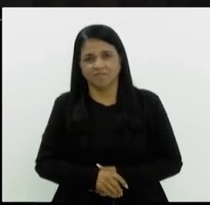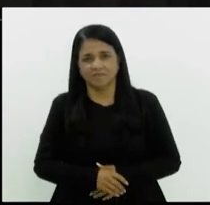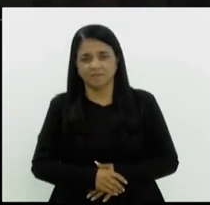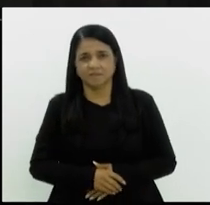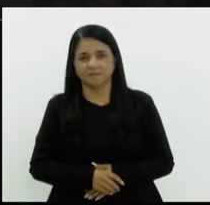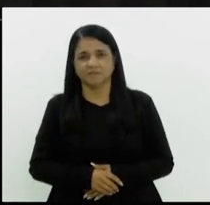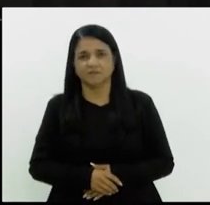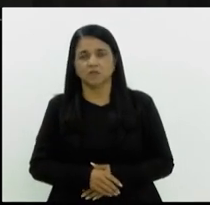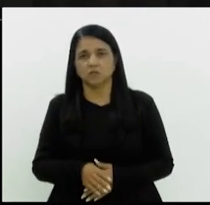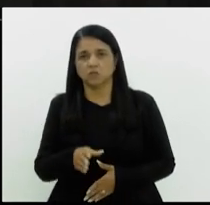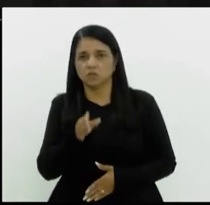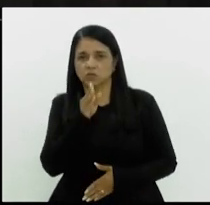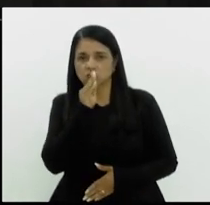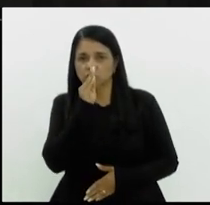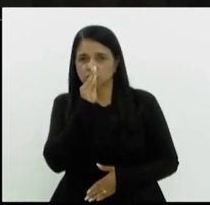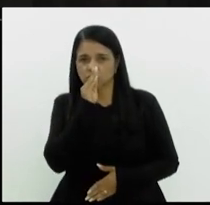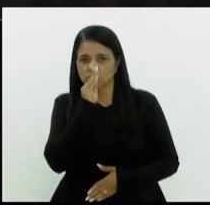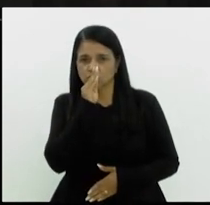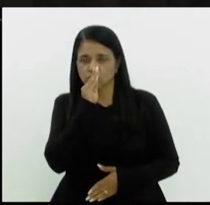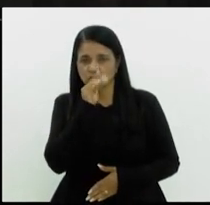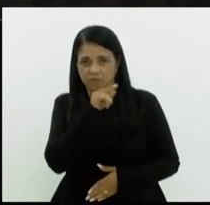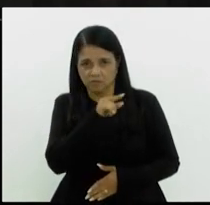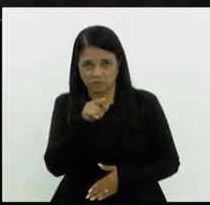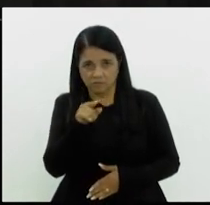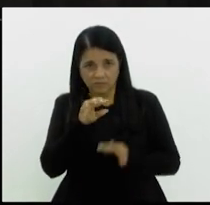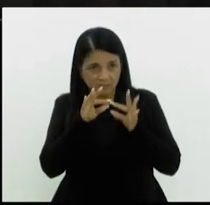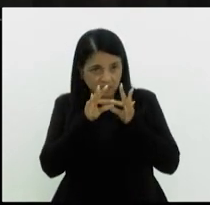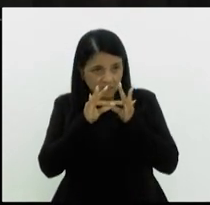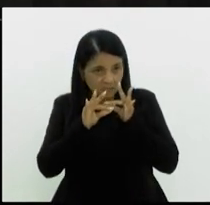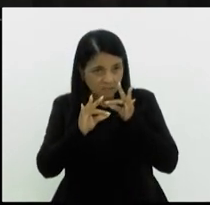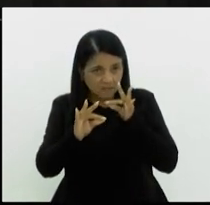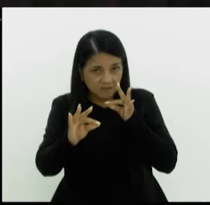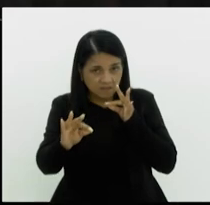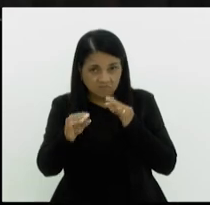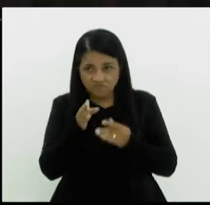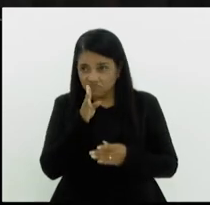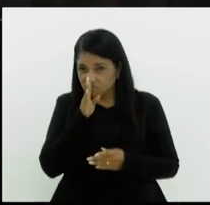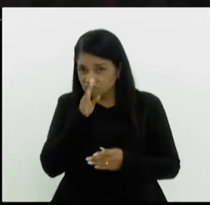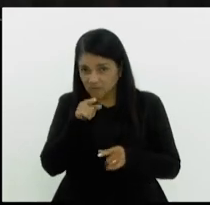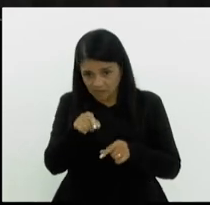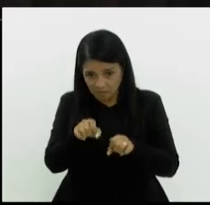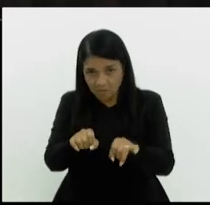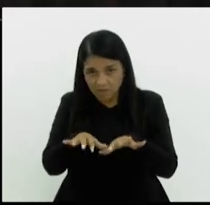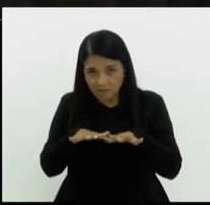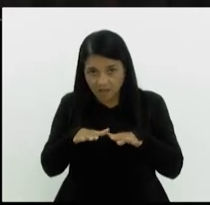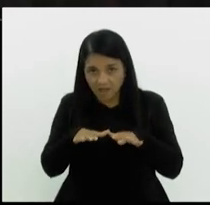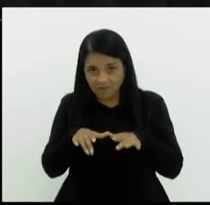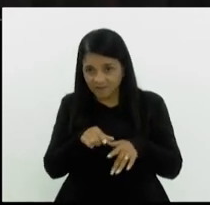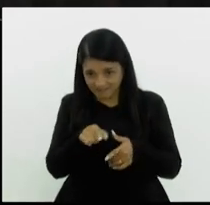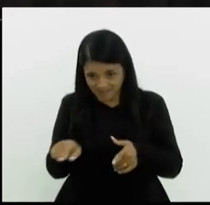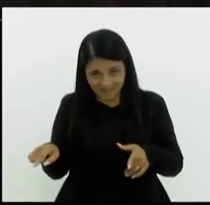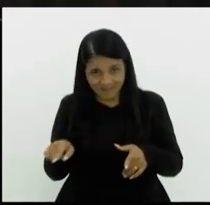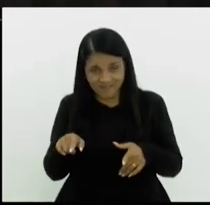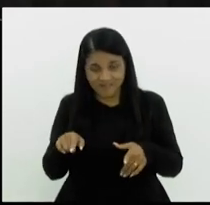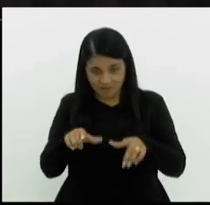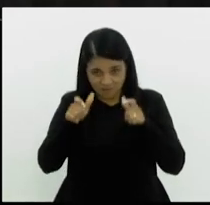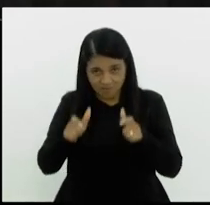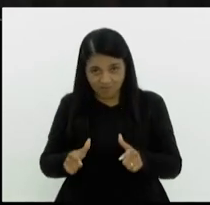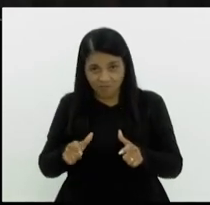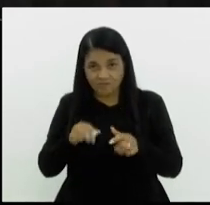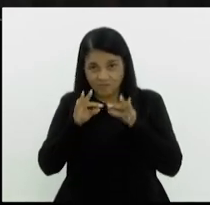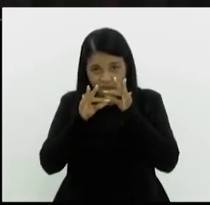E o silêncio. Se vocês estão achando esse plenário agora aqui em silêncio, vocês imaginam o que que